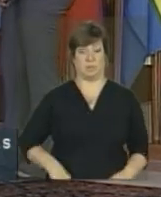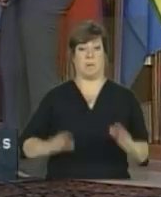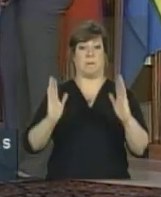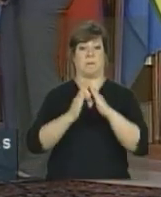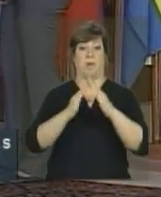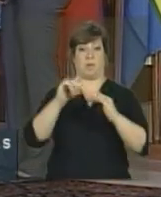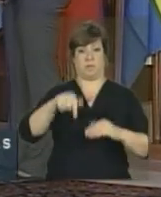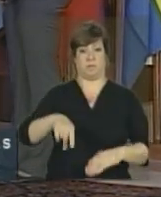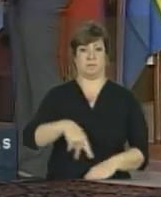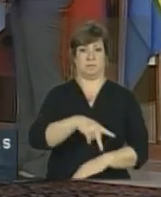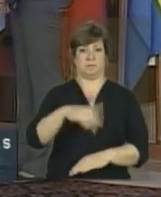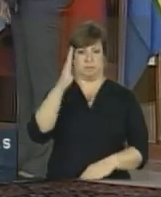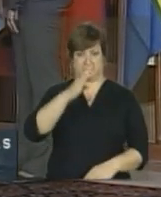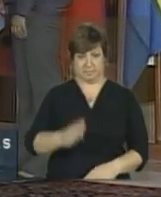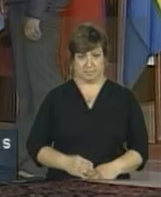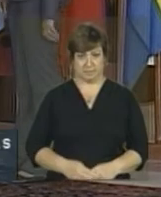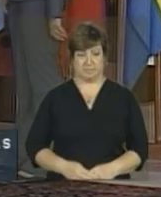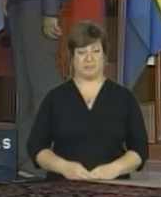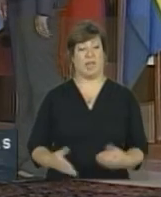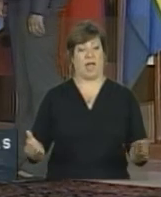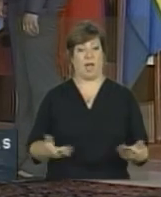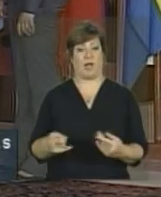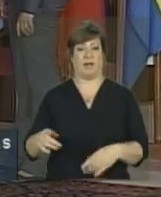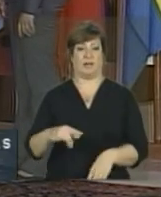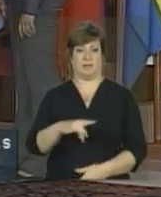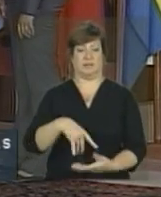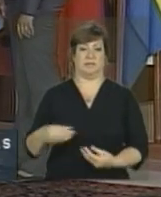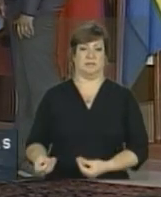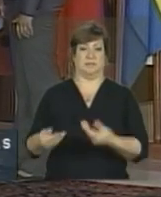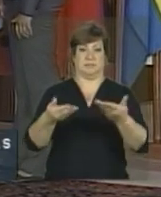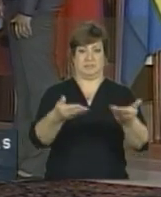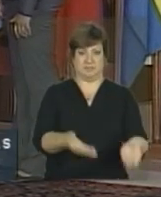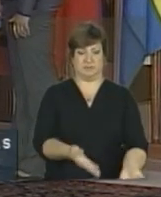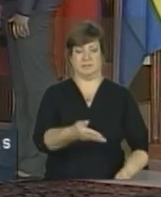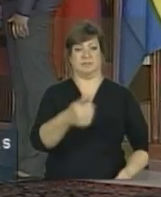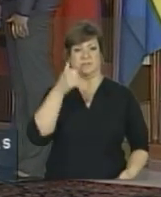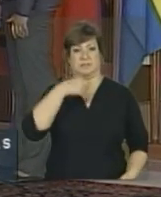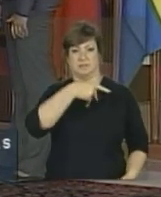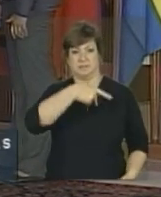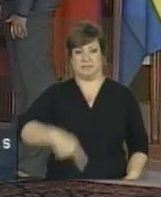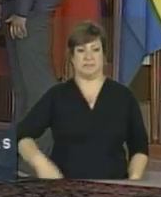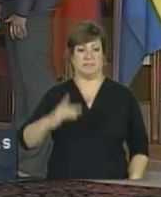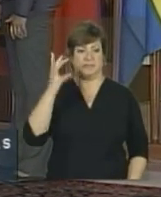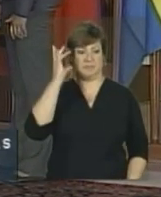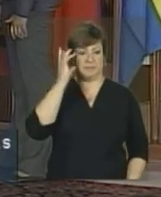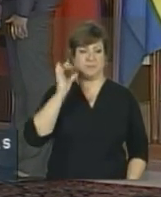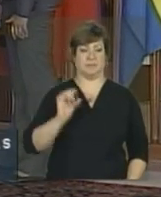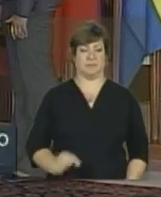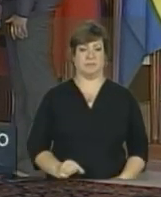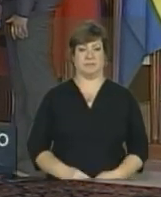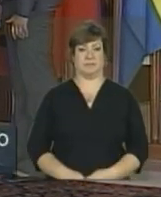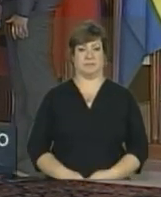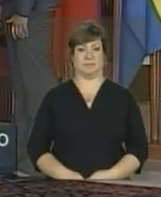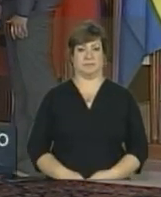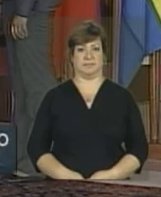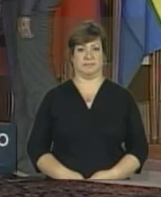embaixadores residentes no país. Agora sim, ela entrega a sua credencial à presidenta Dilma Rousseff.